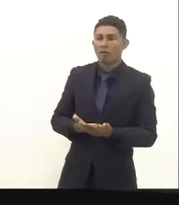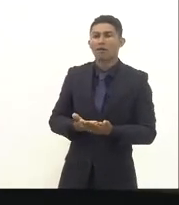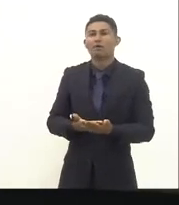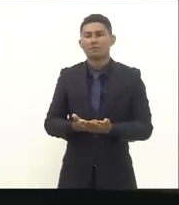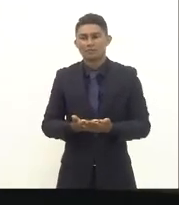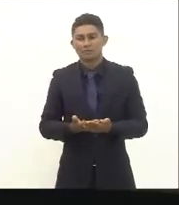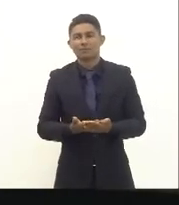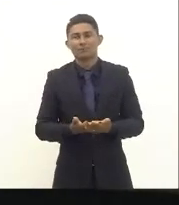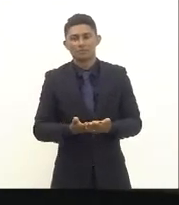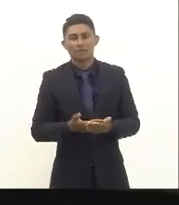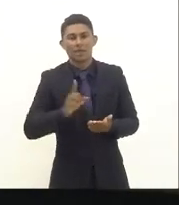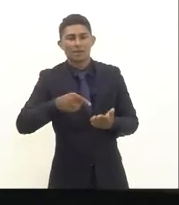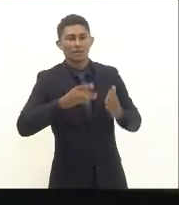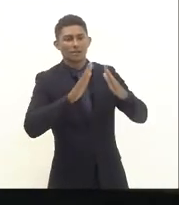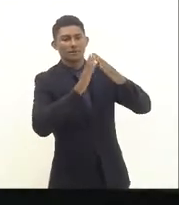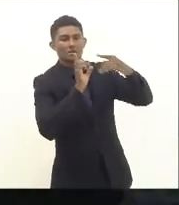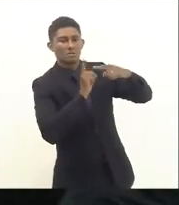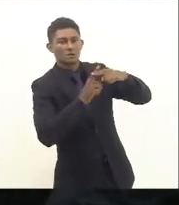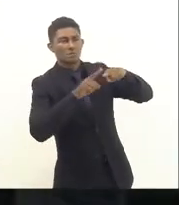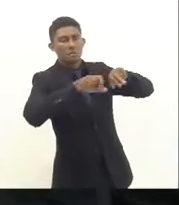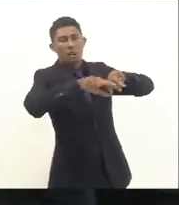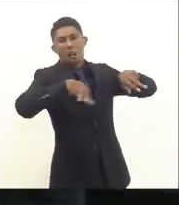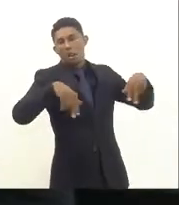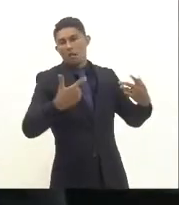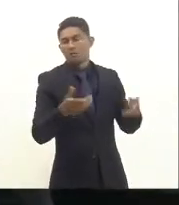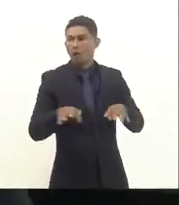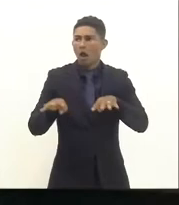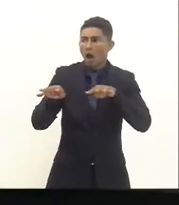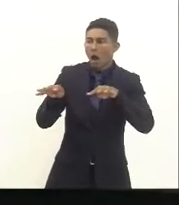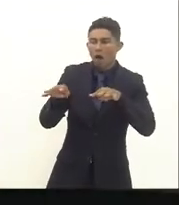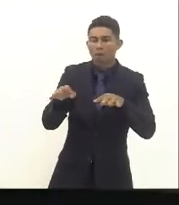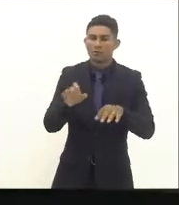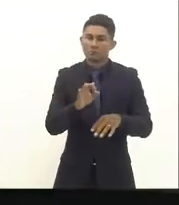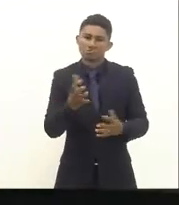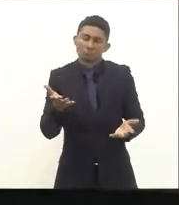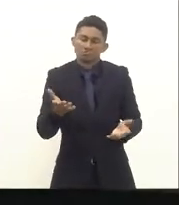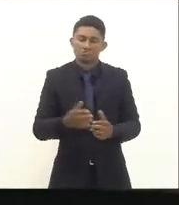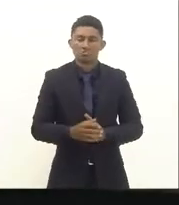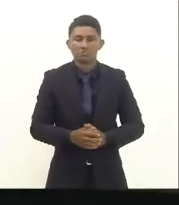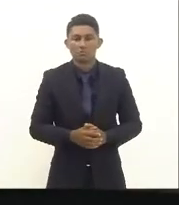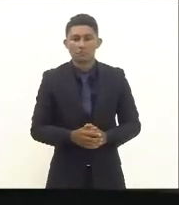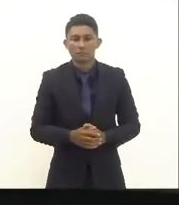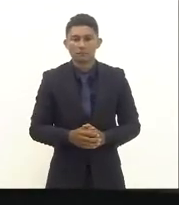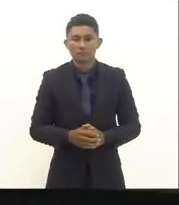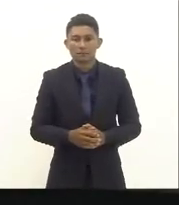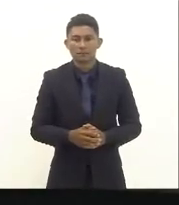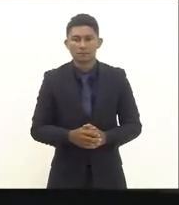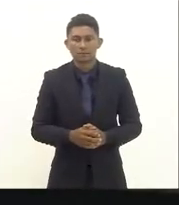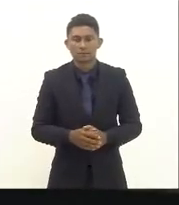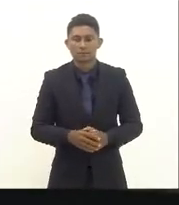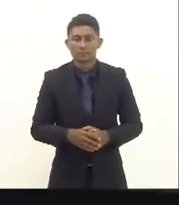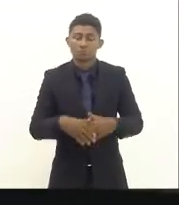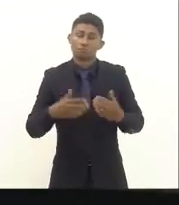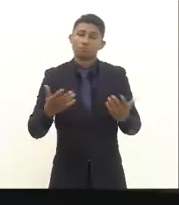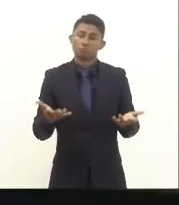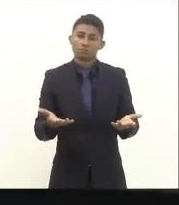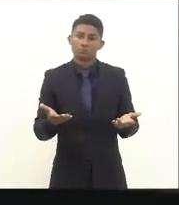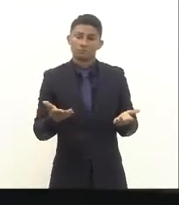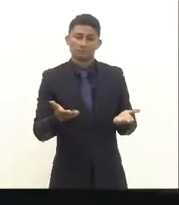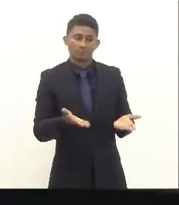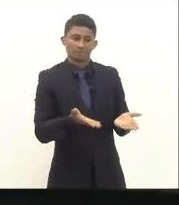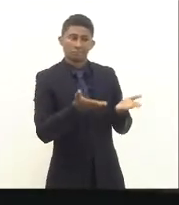e os templos de qualquer culto dos templos de qualquer culto Então nesse sentido já que